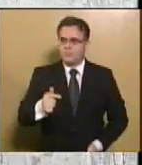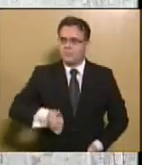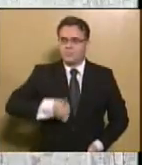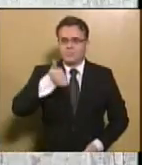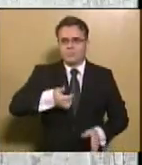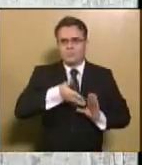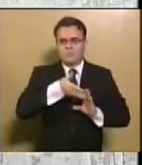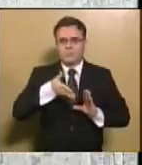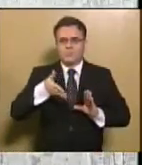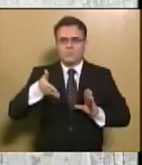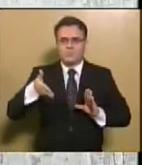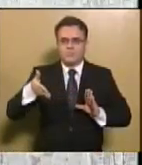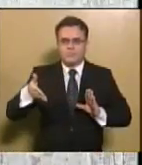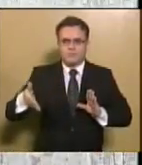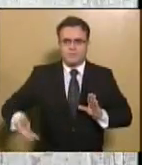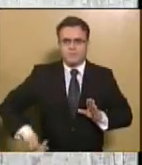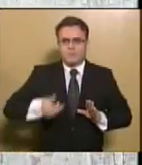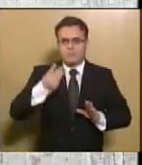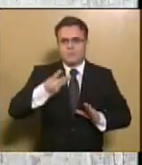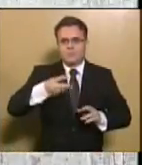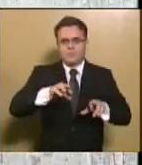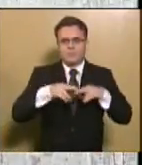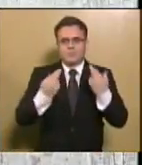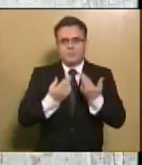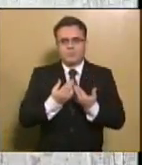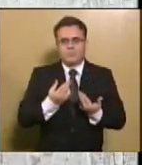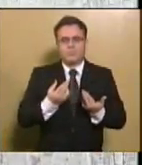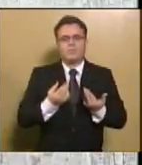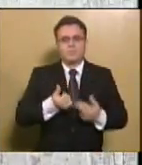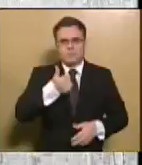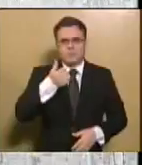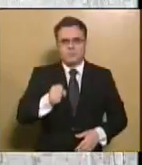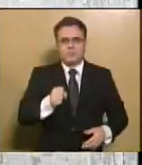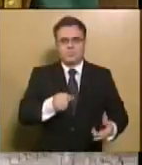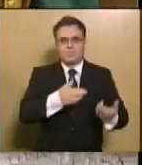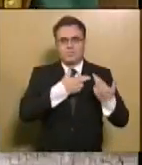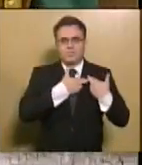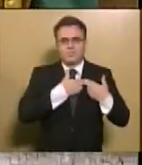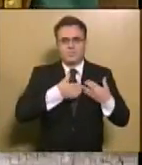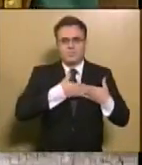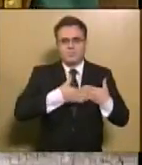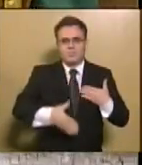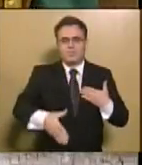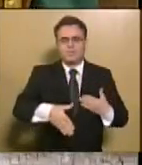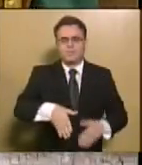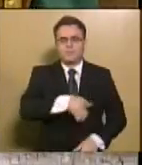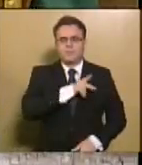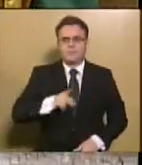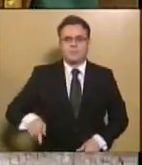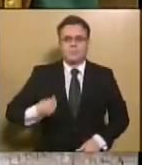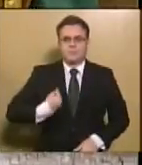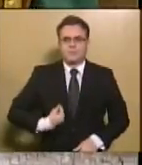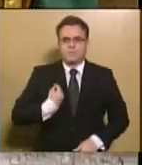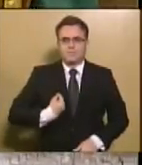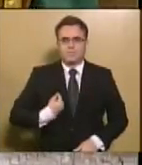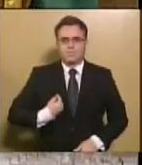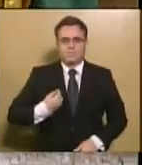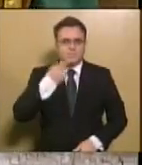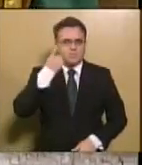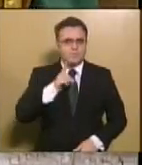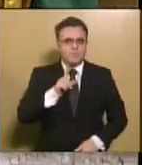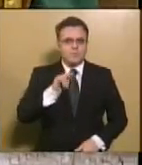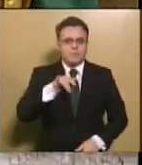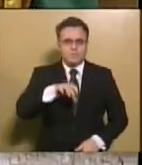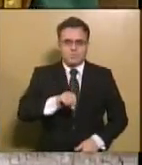Primeiro período da terceira sessão legislativa ordinária da 18ª Legislatura. Com a presença do senhor deputado